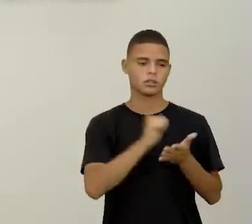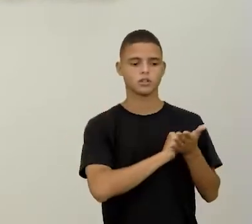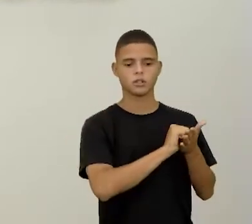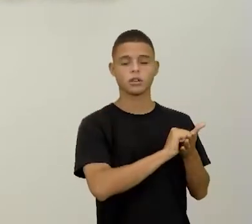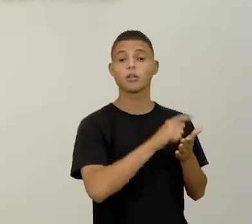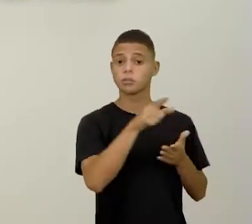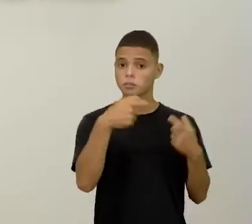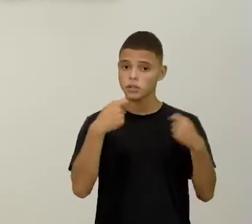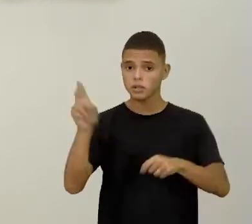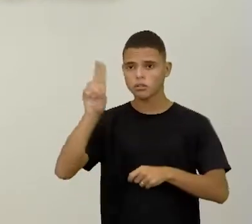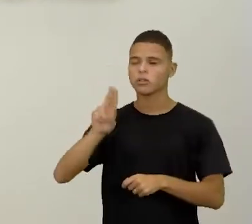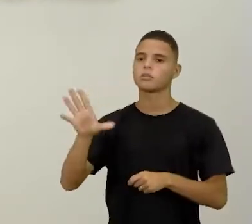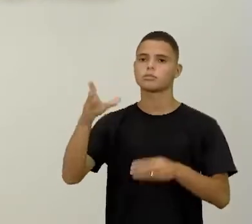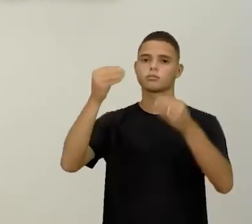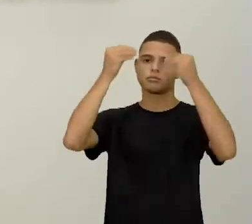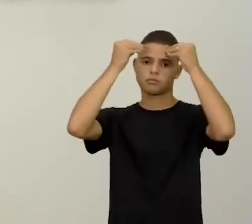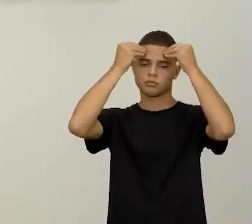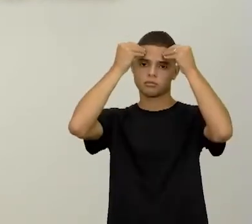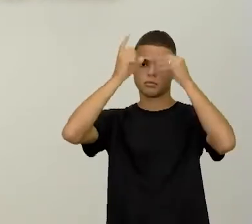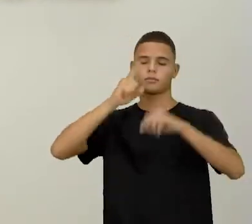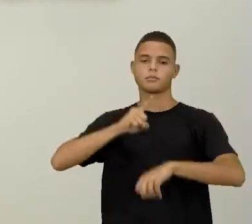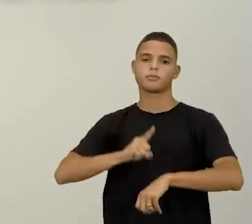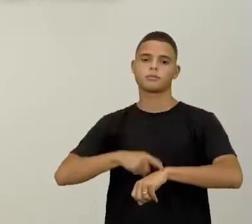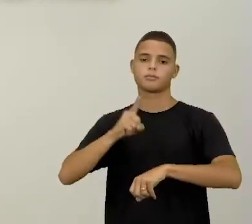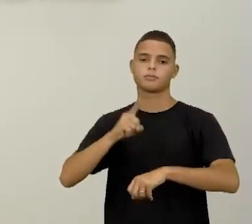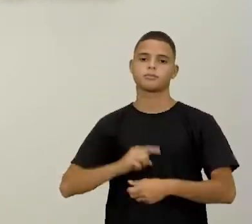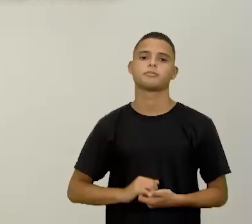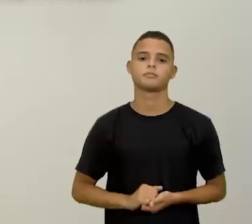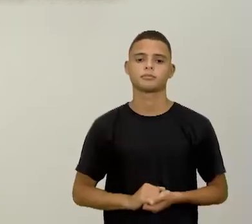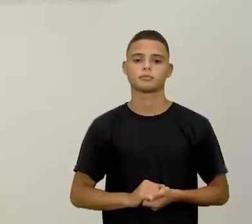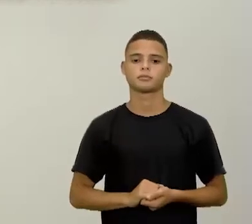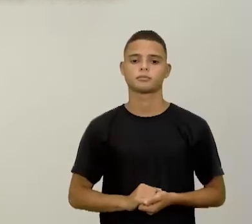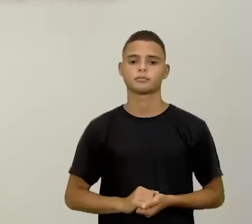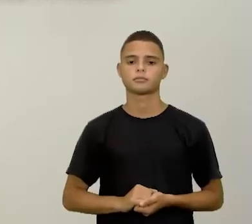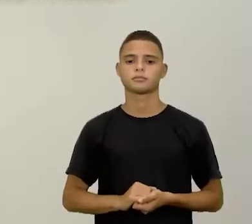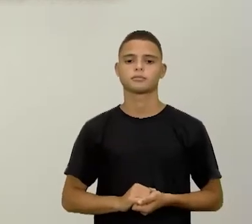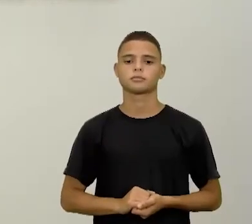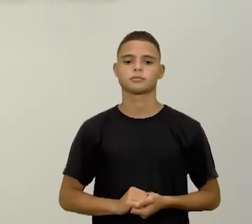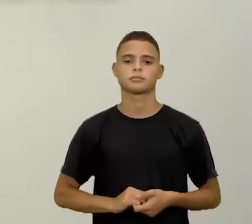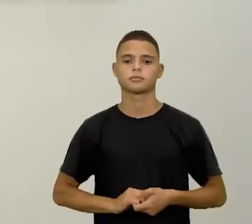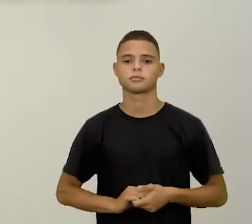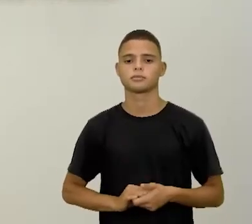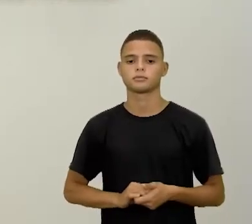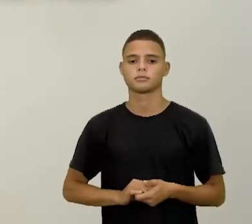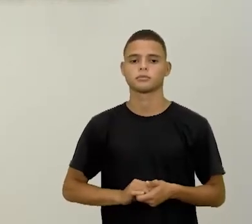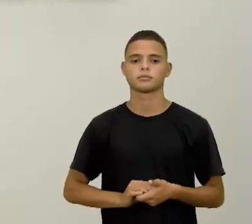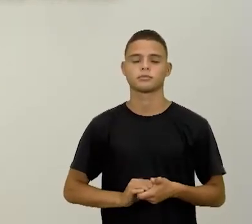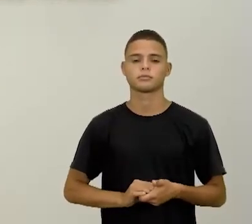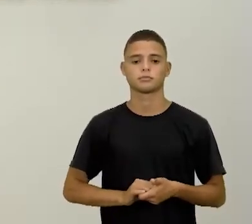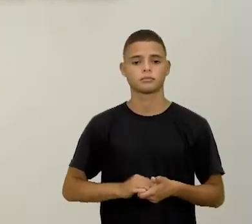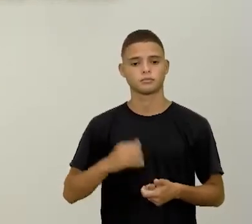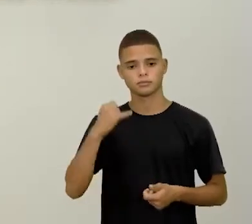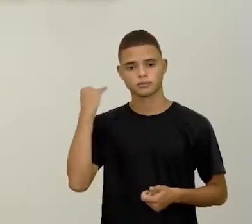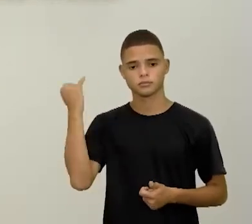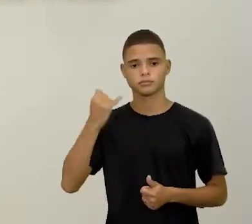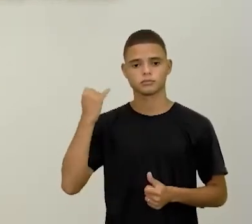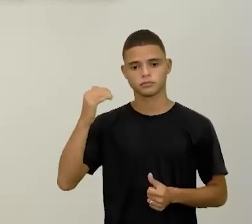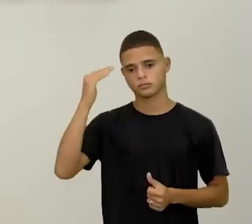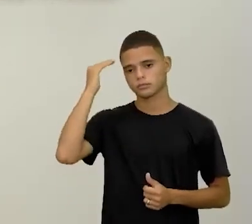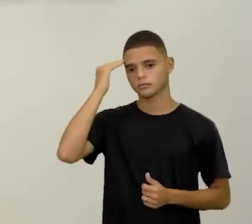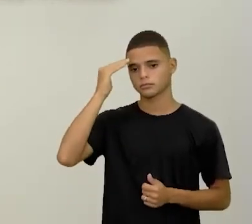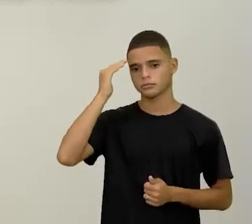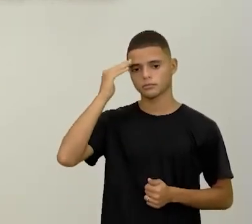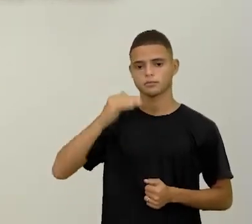quando precisa, ele volta para a memória. É um processo todo psicológico, mas acontece isso. Então, o importante é